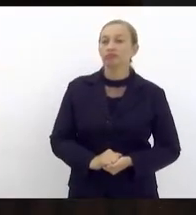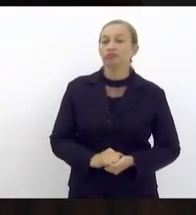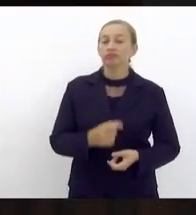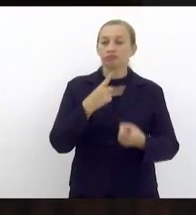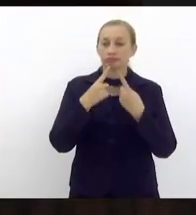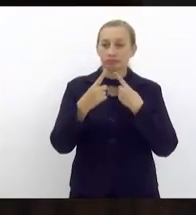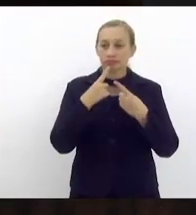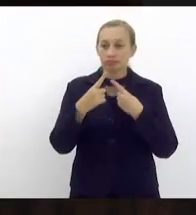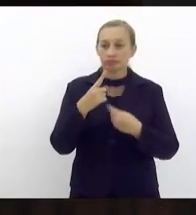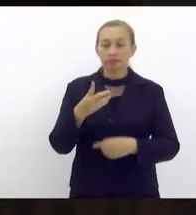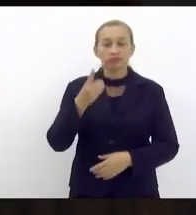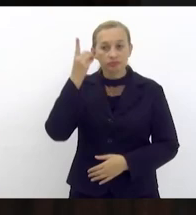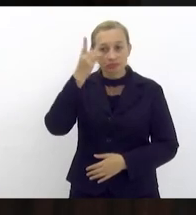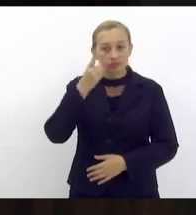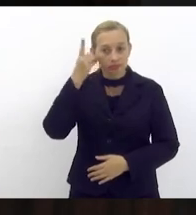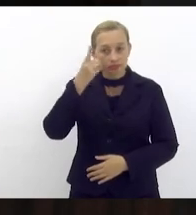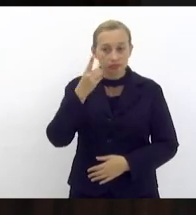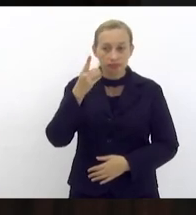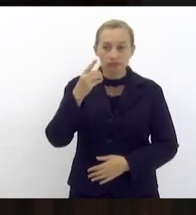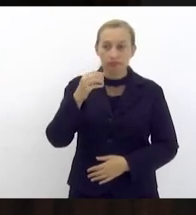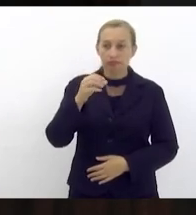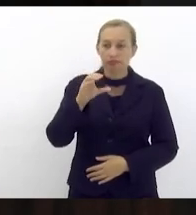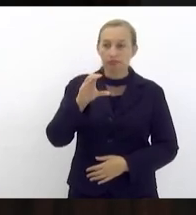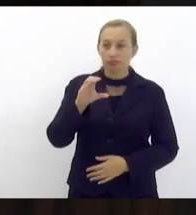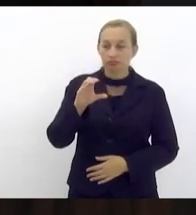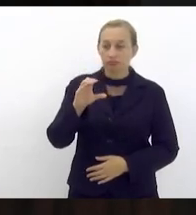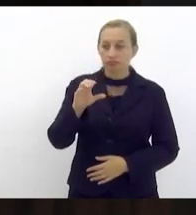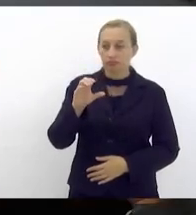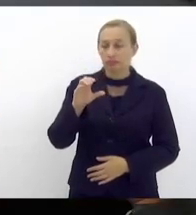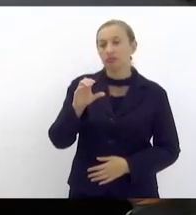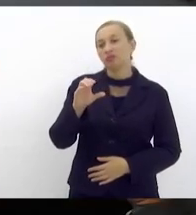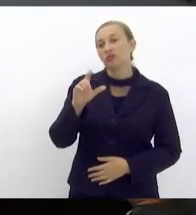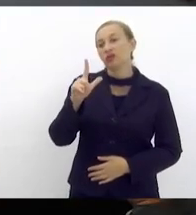discutir Nobre Deputado Cláudio Caiado